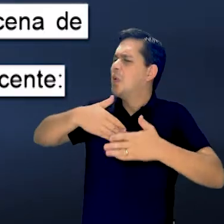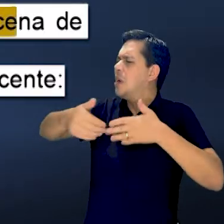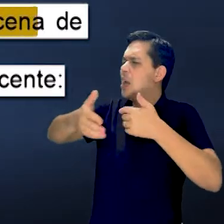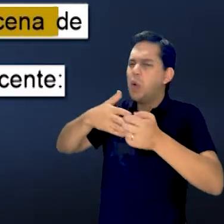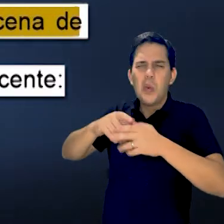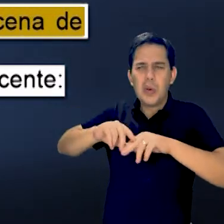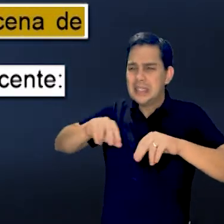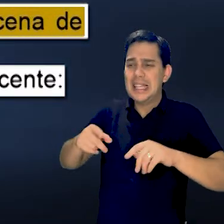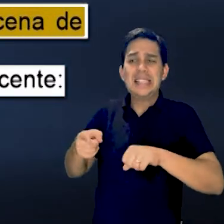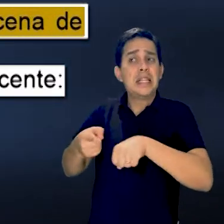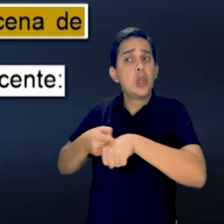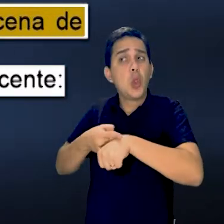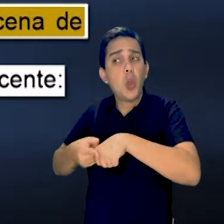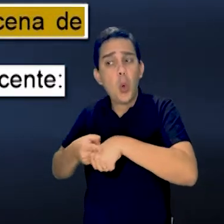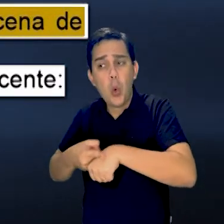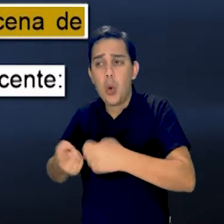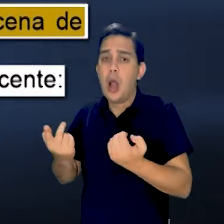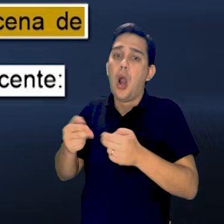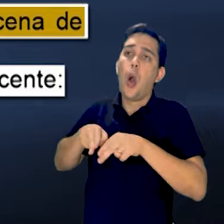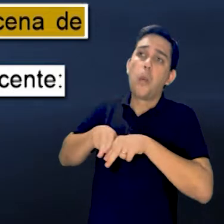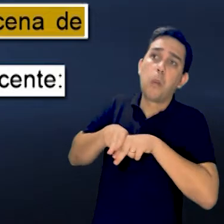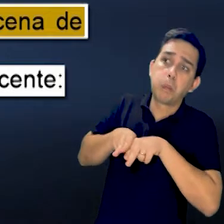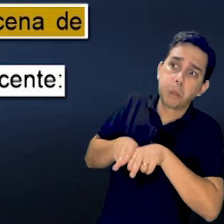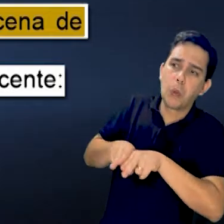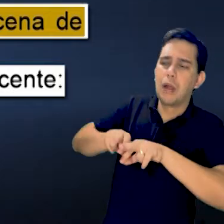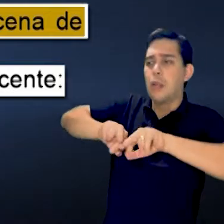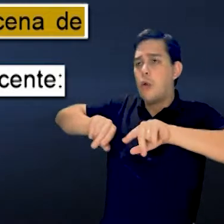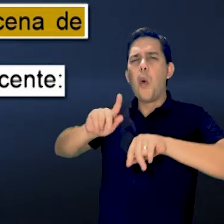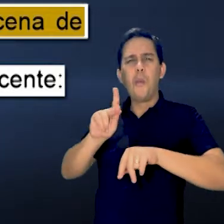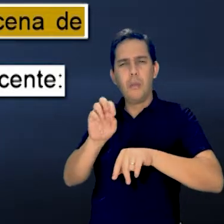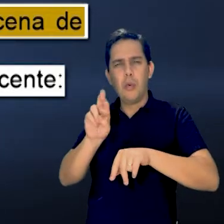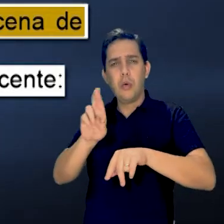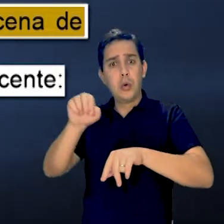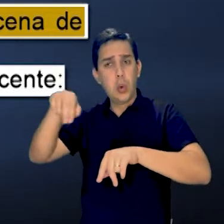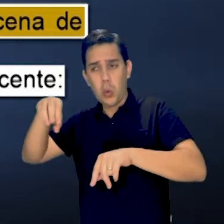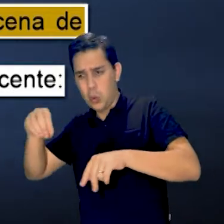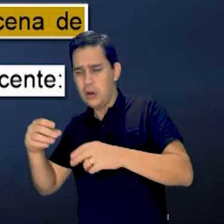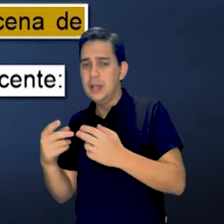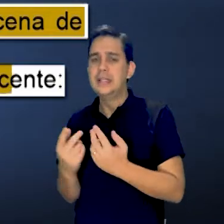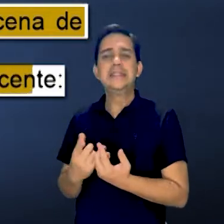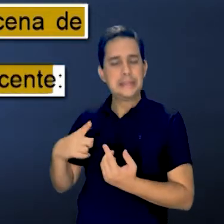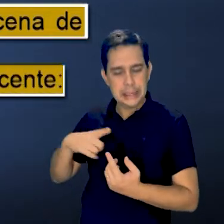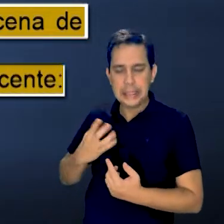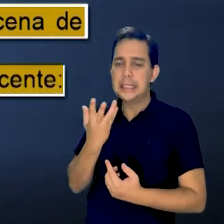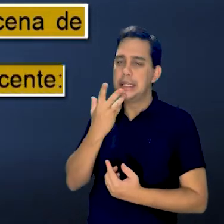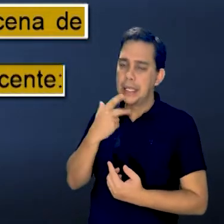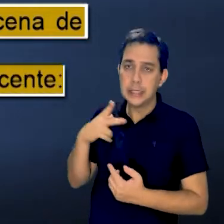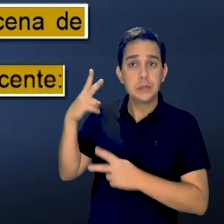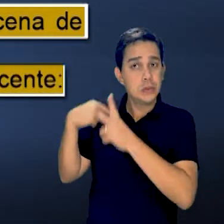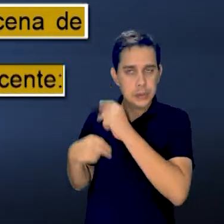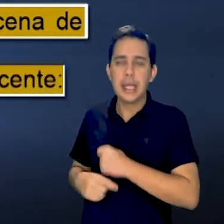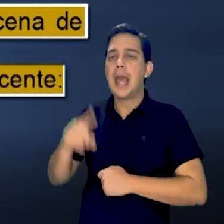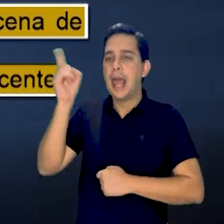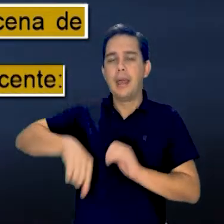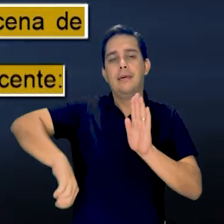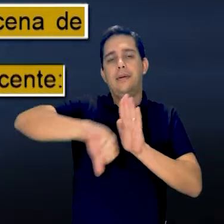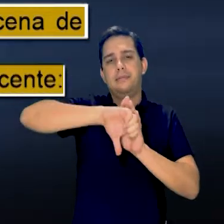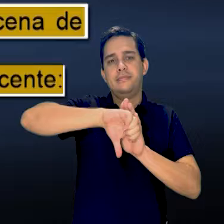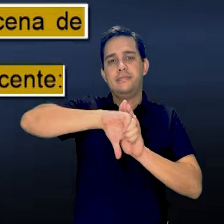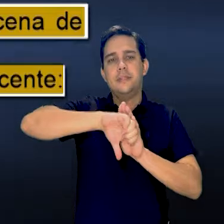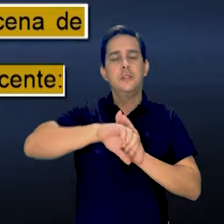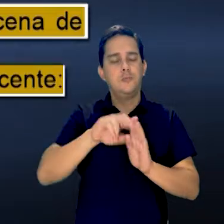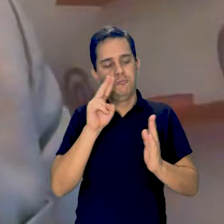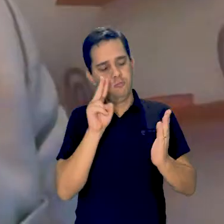registro que contenha cena de sexo explícito ou pornográfico, envolvendo crianças e adolescentes, também é crime. Então, atento a